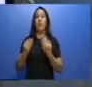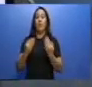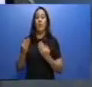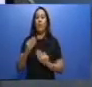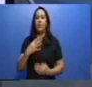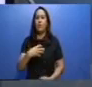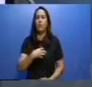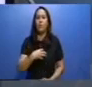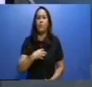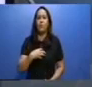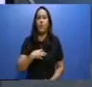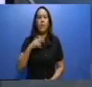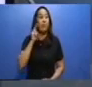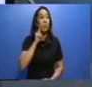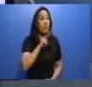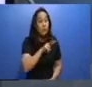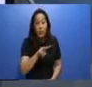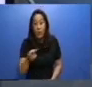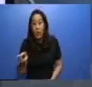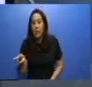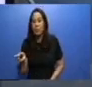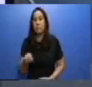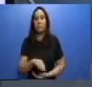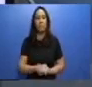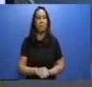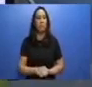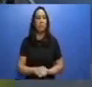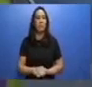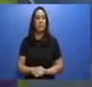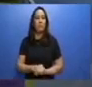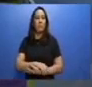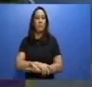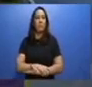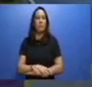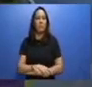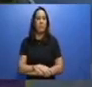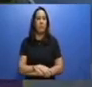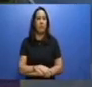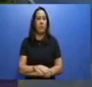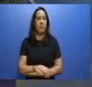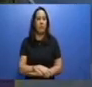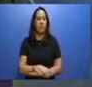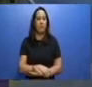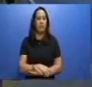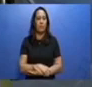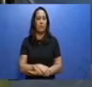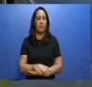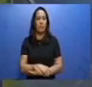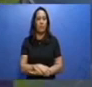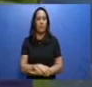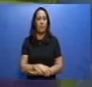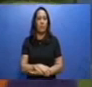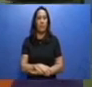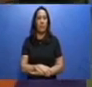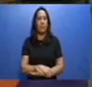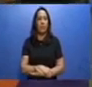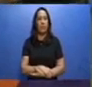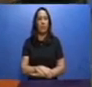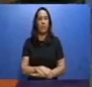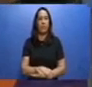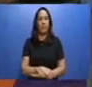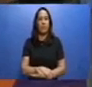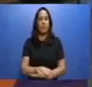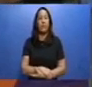do ponto de vista. Quer dizer, depende de como eu olho. Pode ser que alguém não veja as coisas